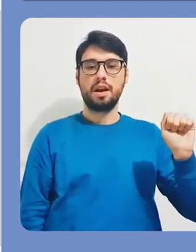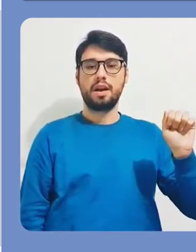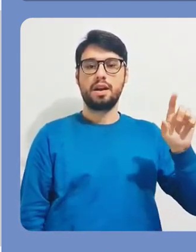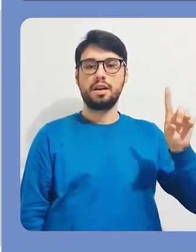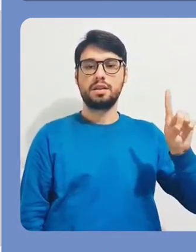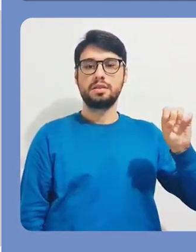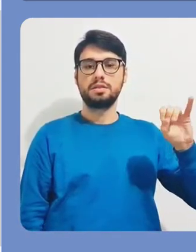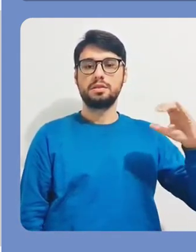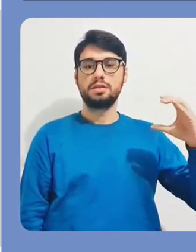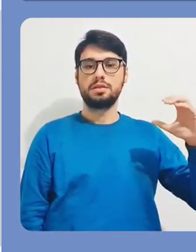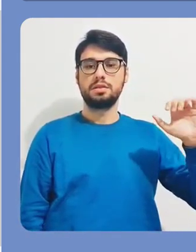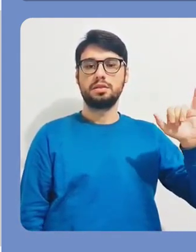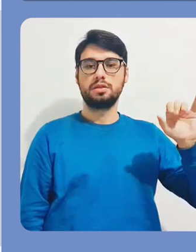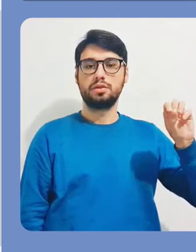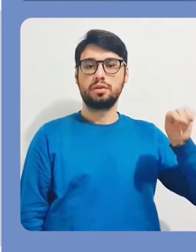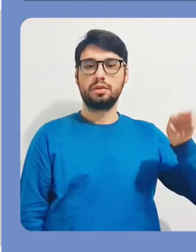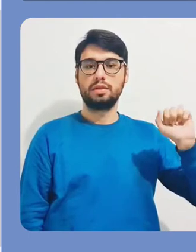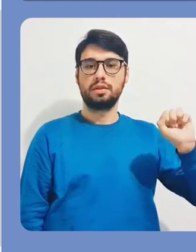menu.